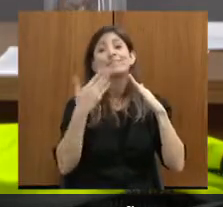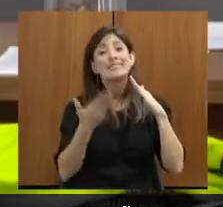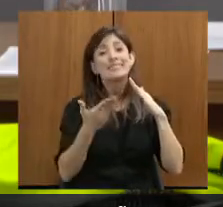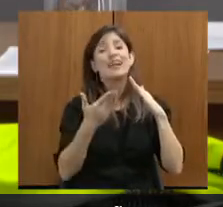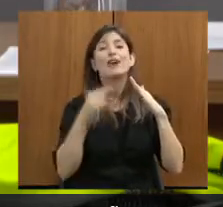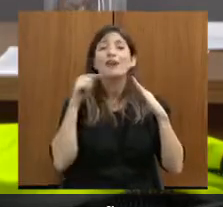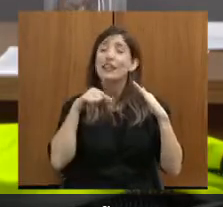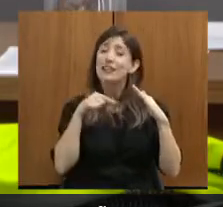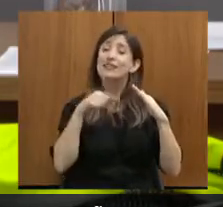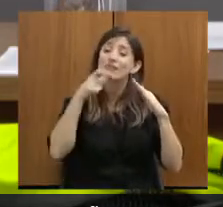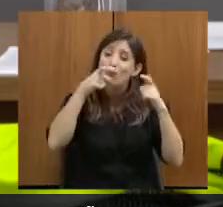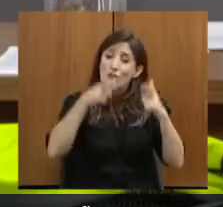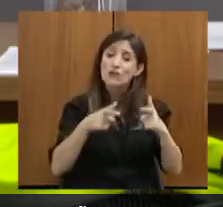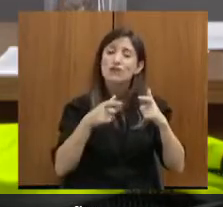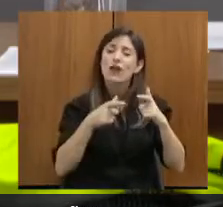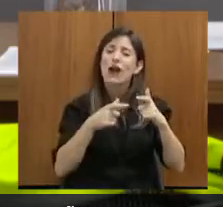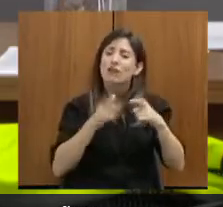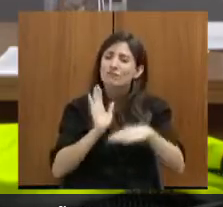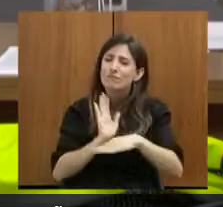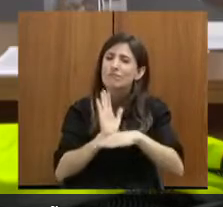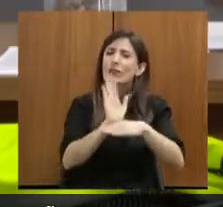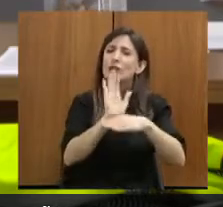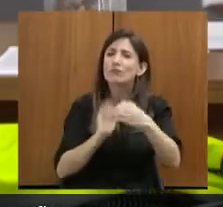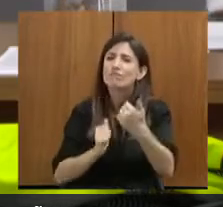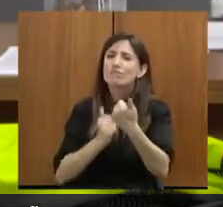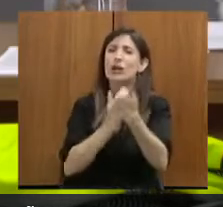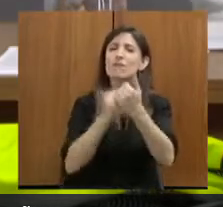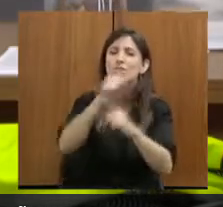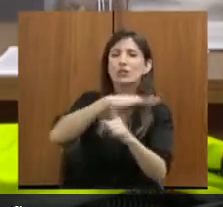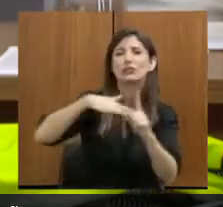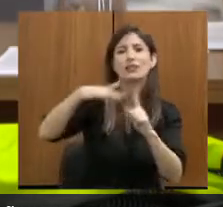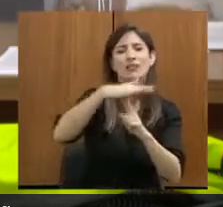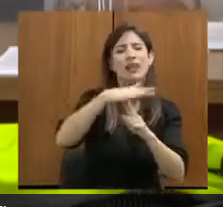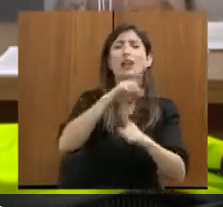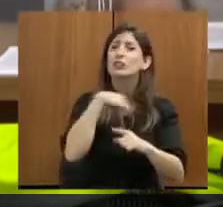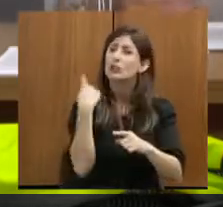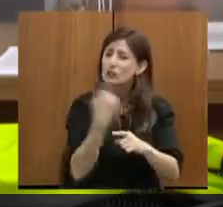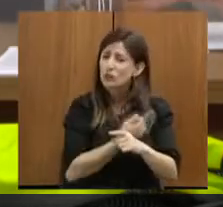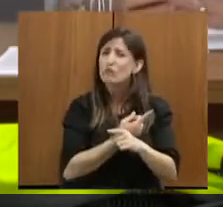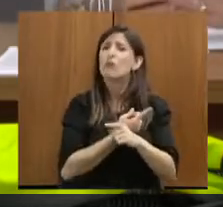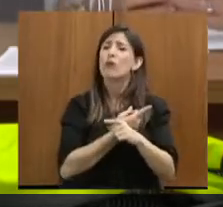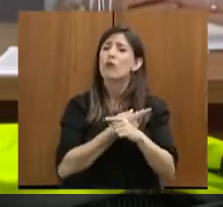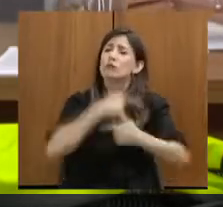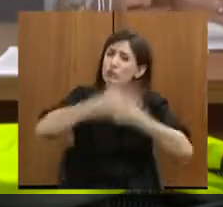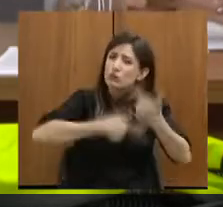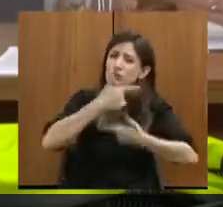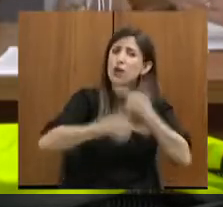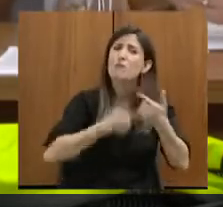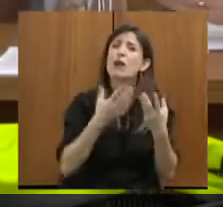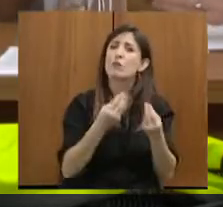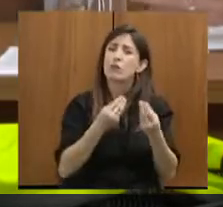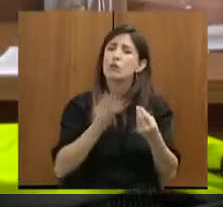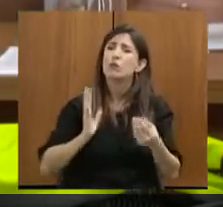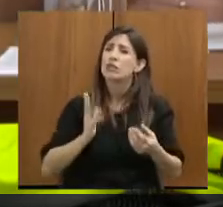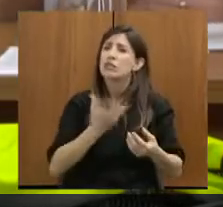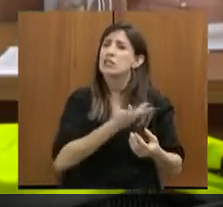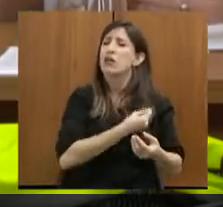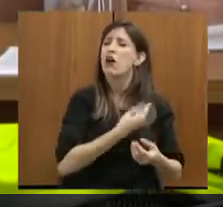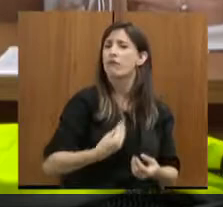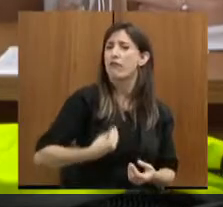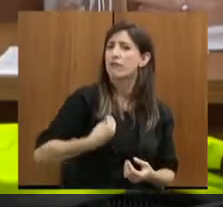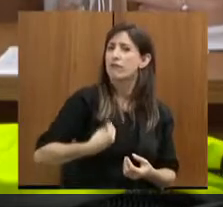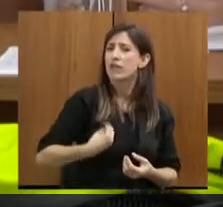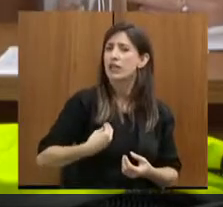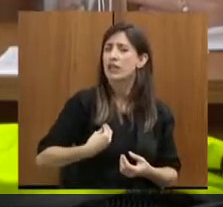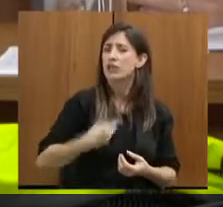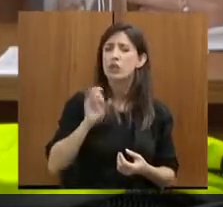isso é utilidade pública nós somos úteis tá e muito muita das vezes a gente salva-vidas tá não é só